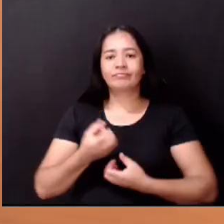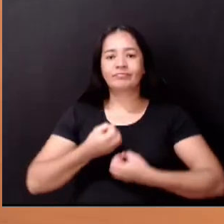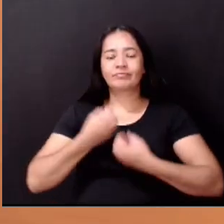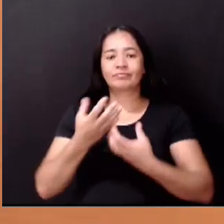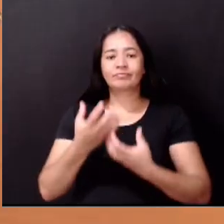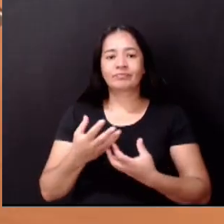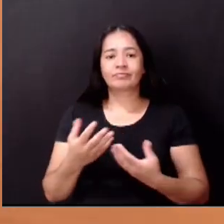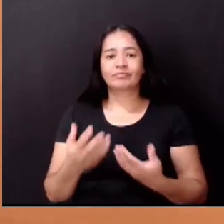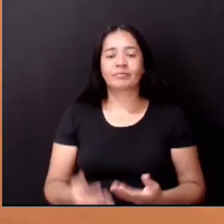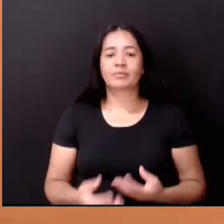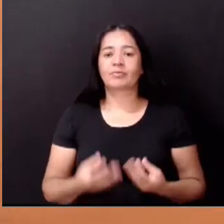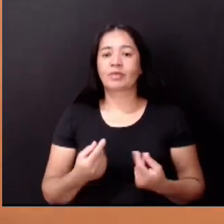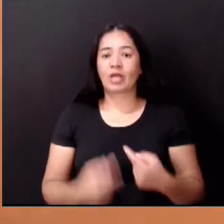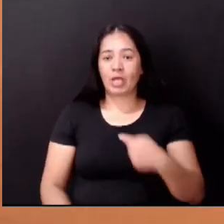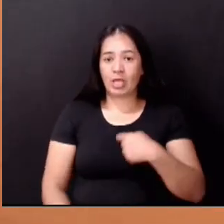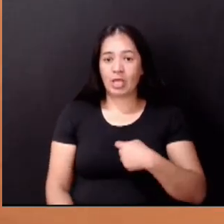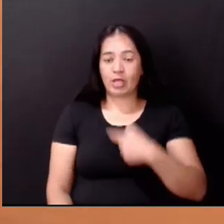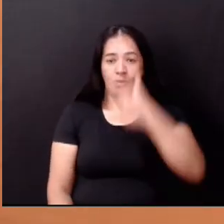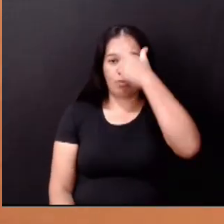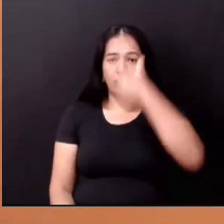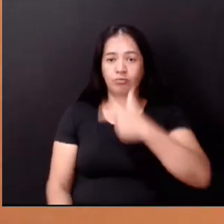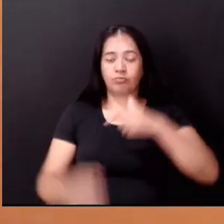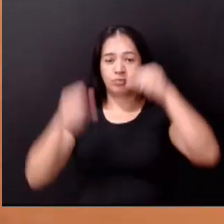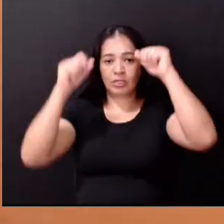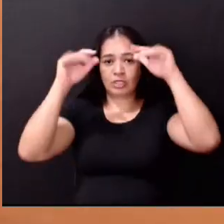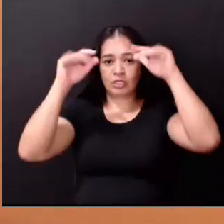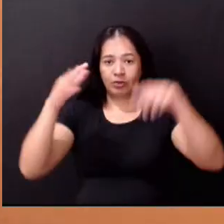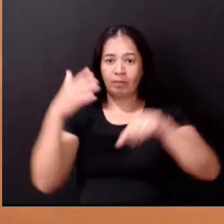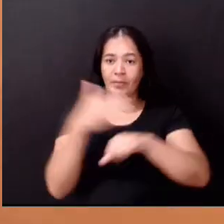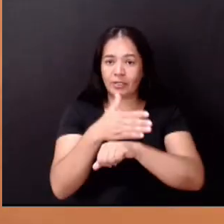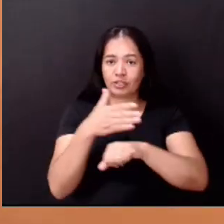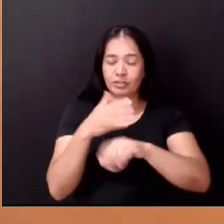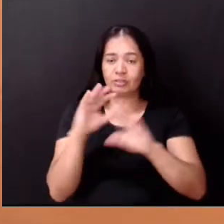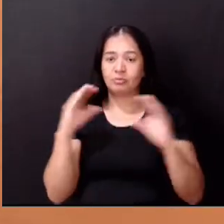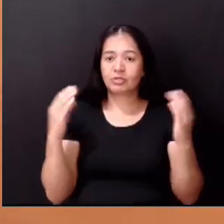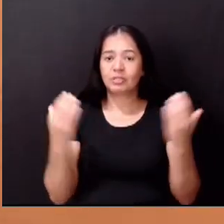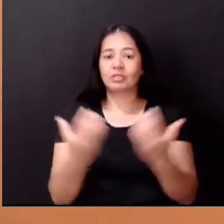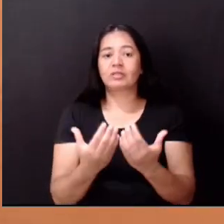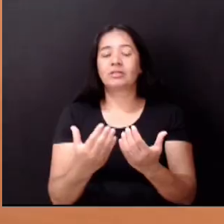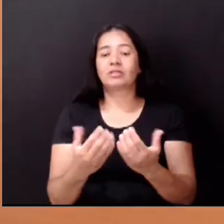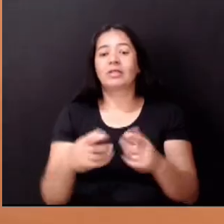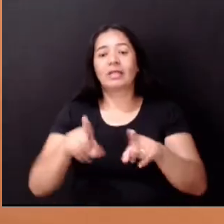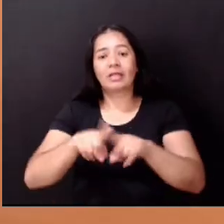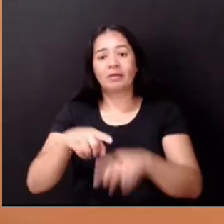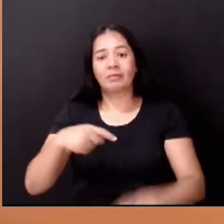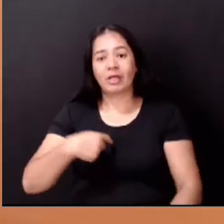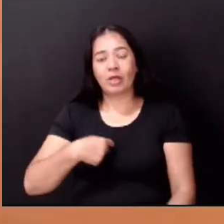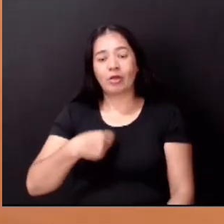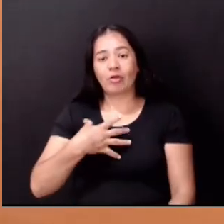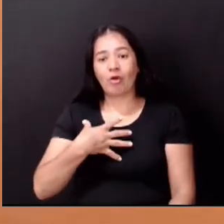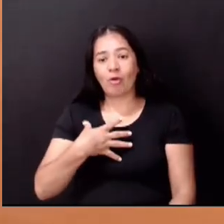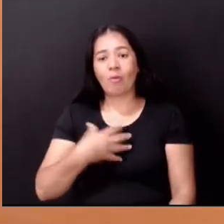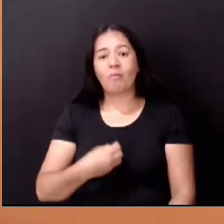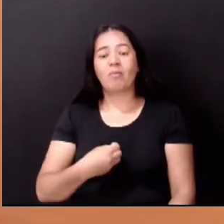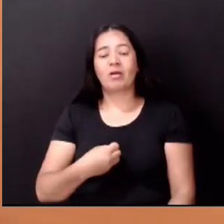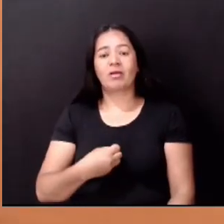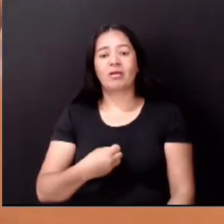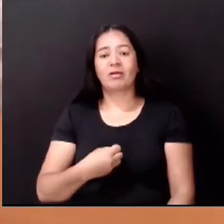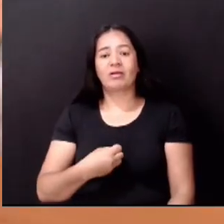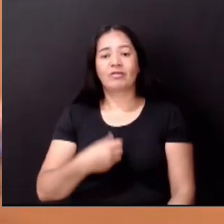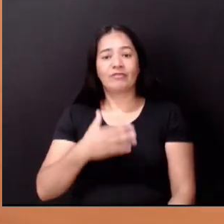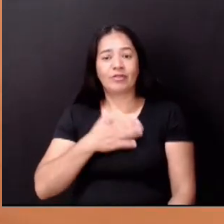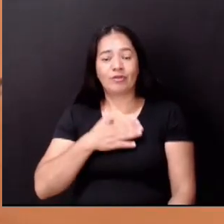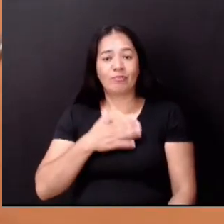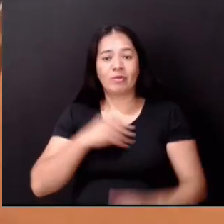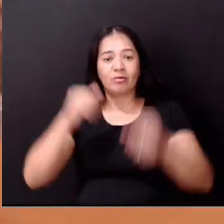como autista, né, fazendo parte dessa comunidade, como também entendo a luta das mães, né, do dia a dia, como já foi